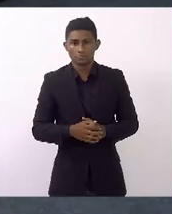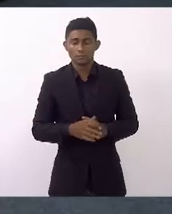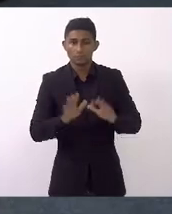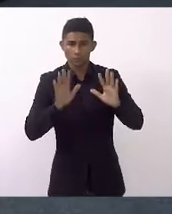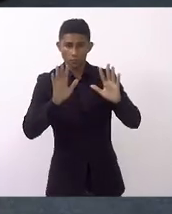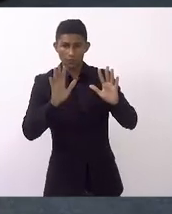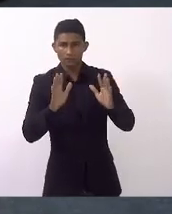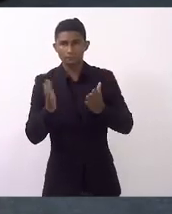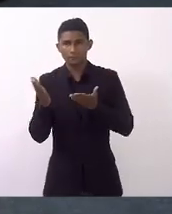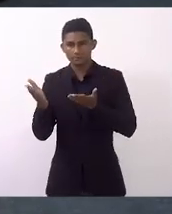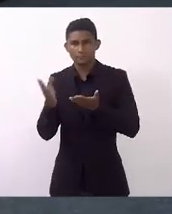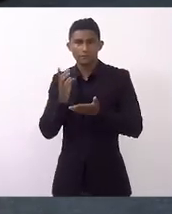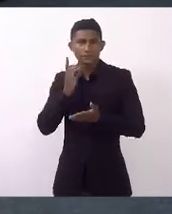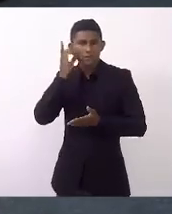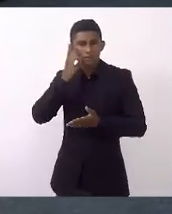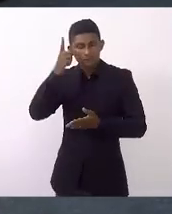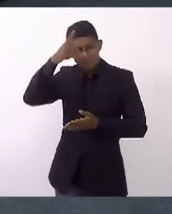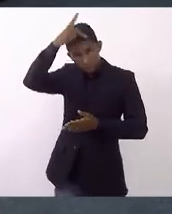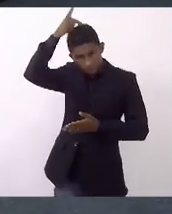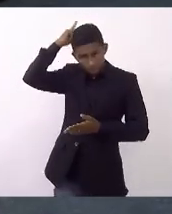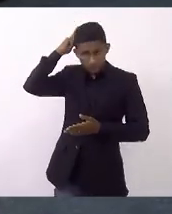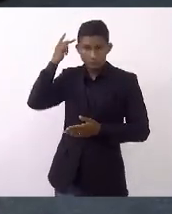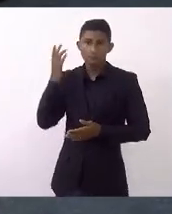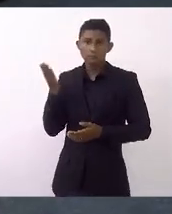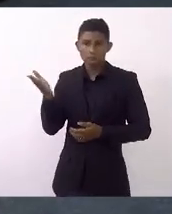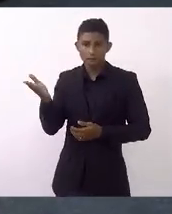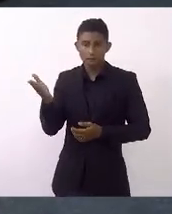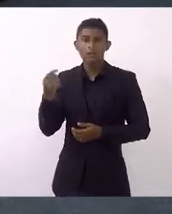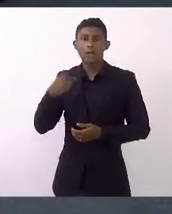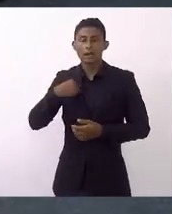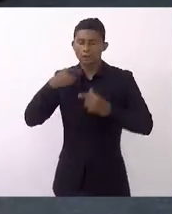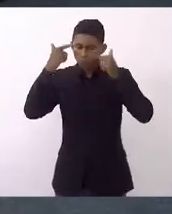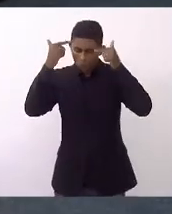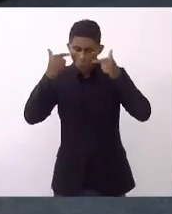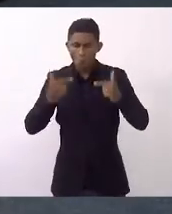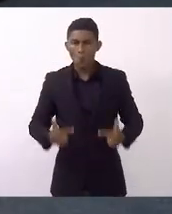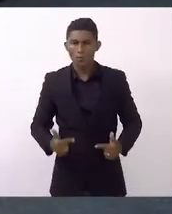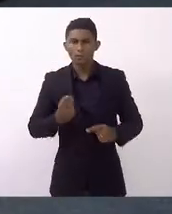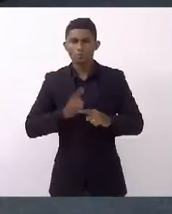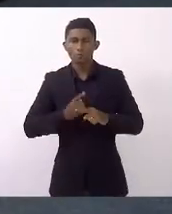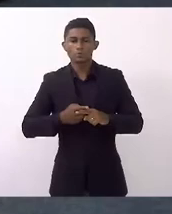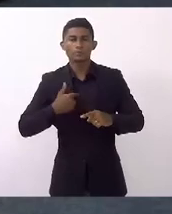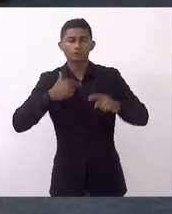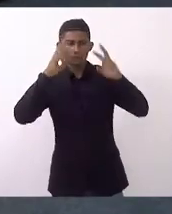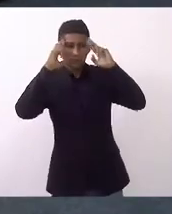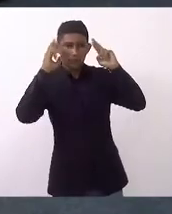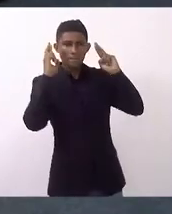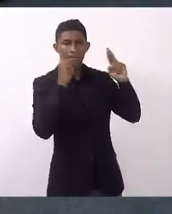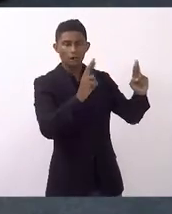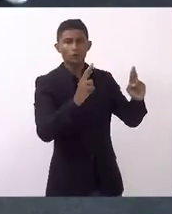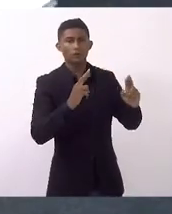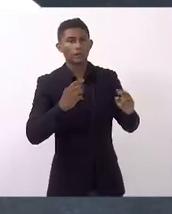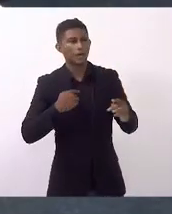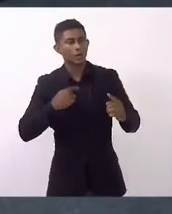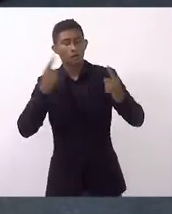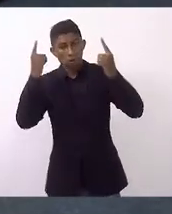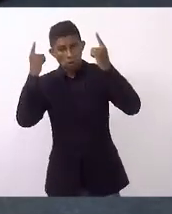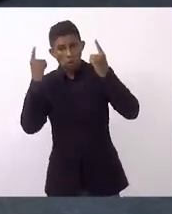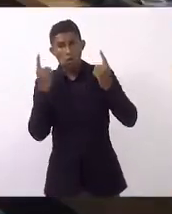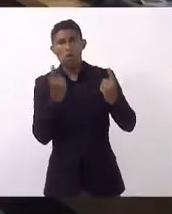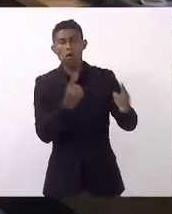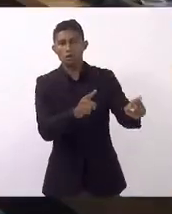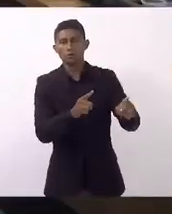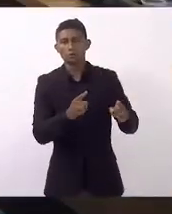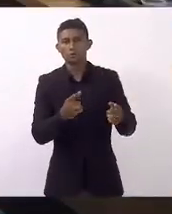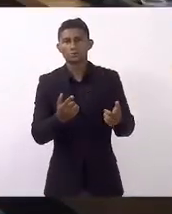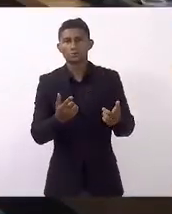Se o deputado Luiz Paulo assim, eu vou dar o parecer, eu vou me abster em respeito. Repito, eu sou o contrário. Deputado, sou o